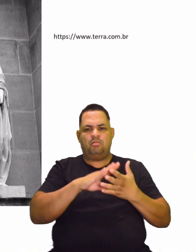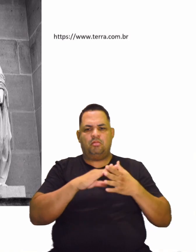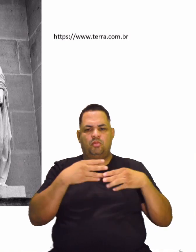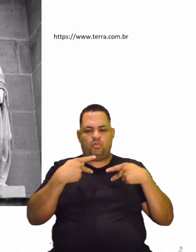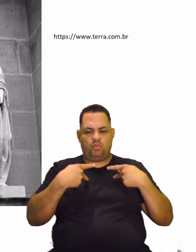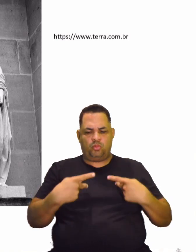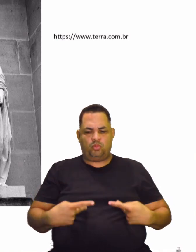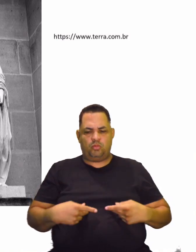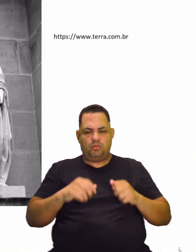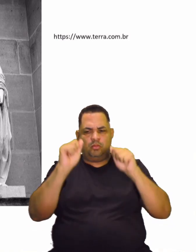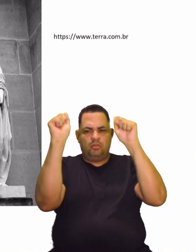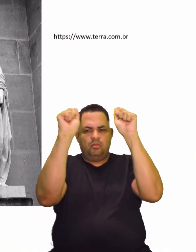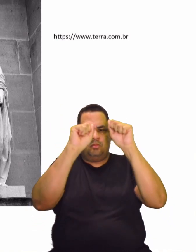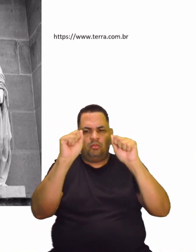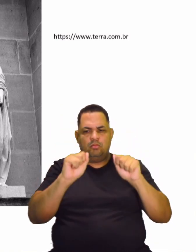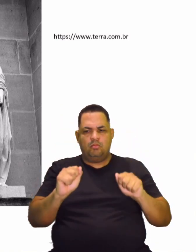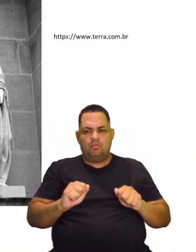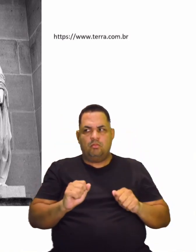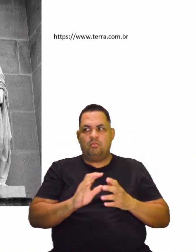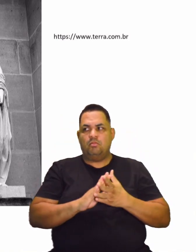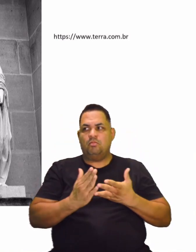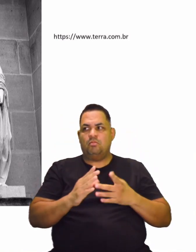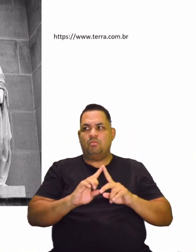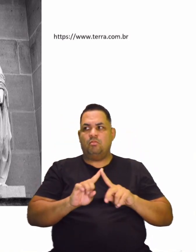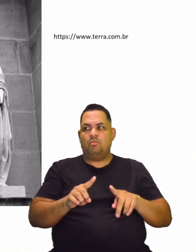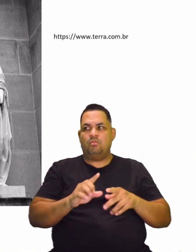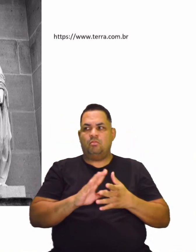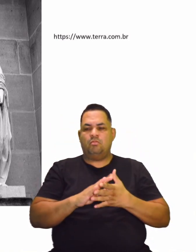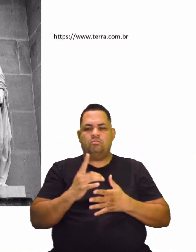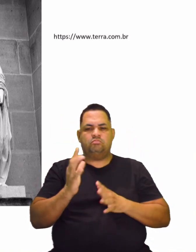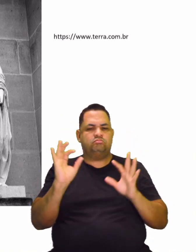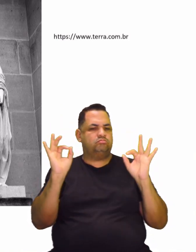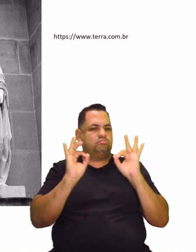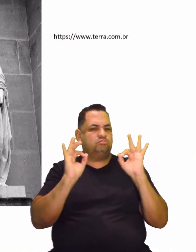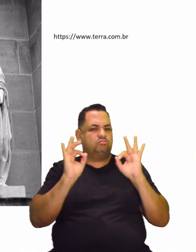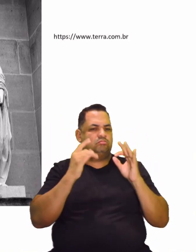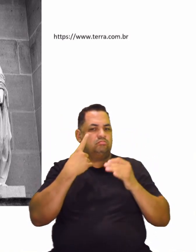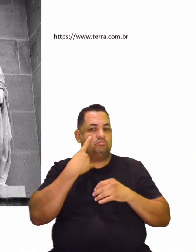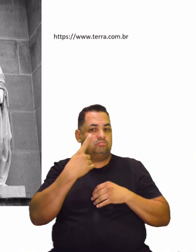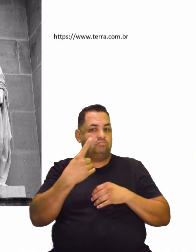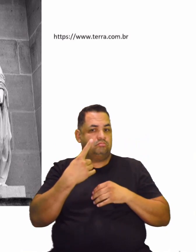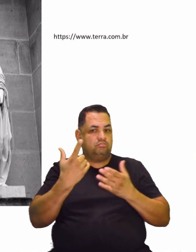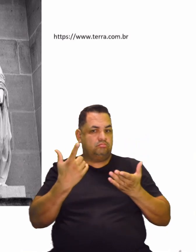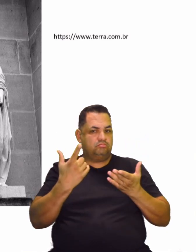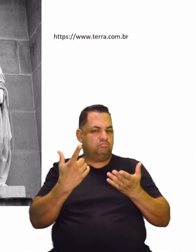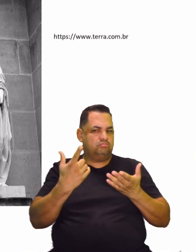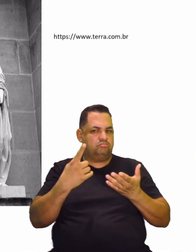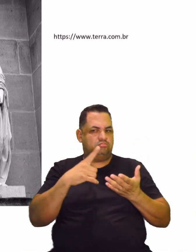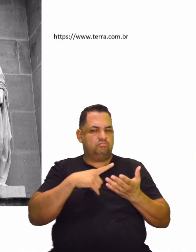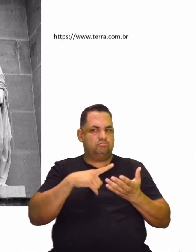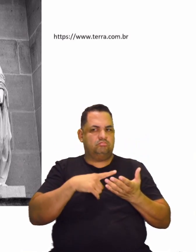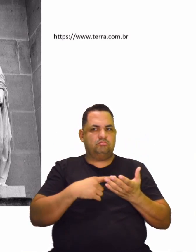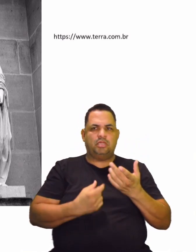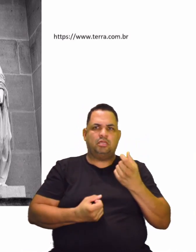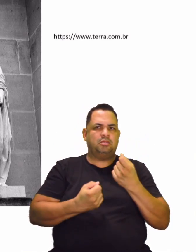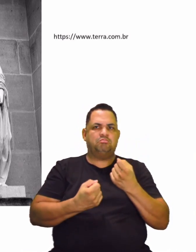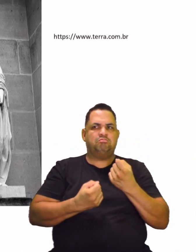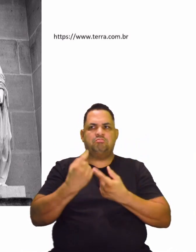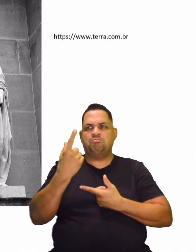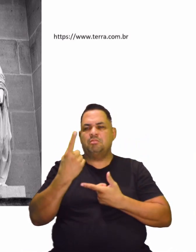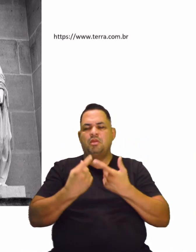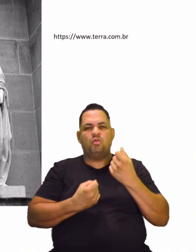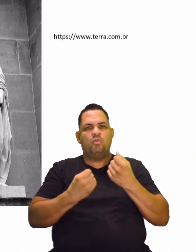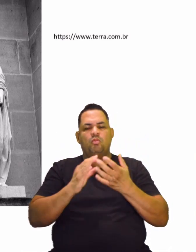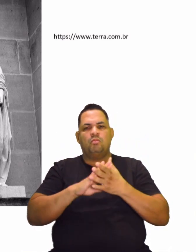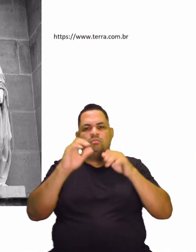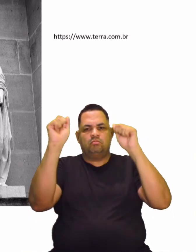bem escultural, porém não tão perfeitos como nós observamos em algumas esculturas. Ou talvez sim,